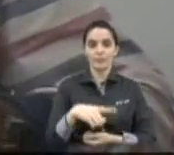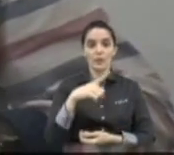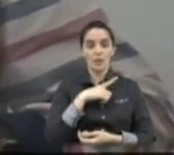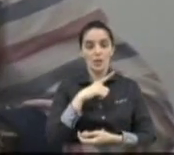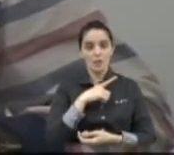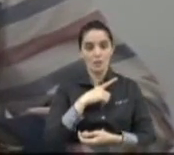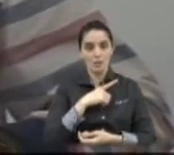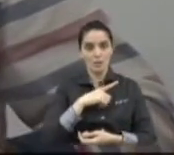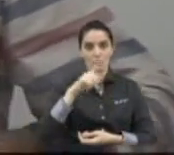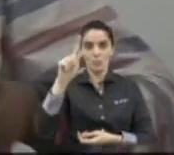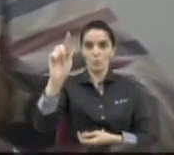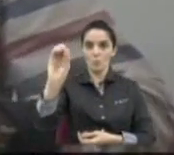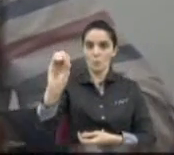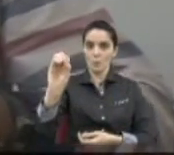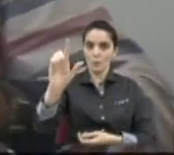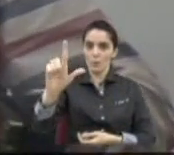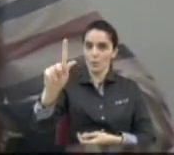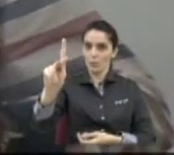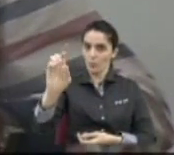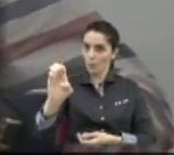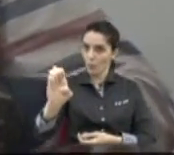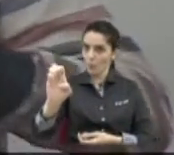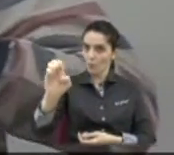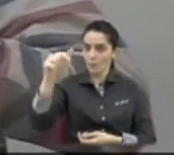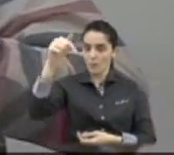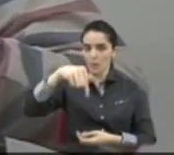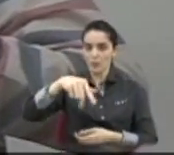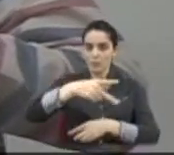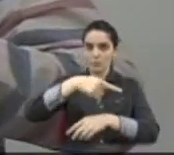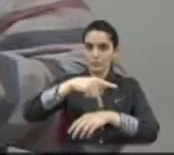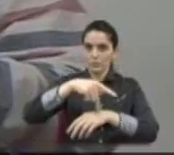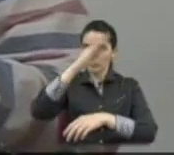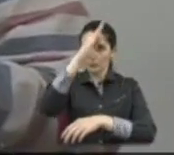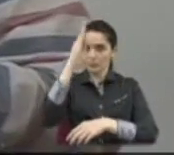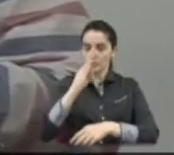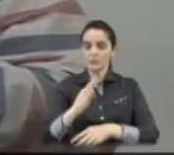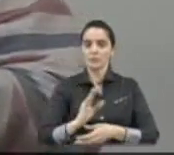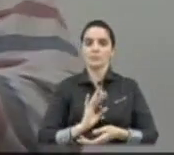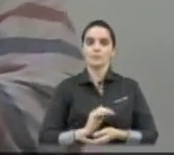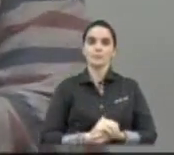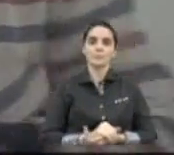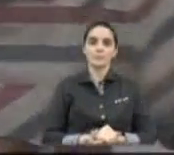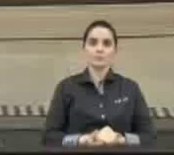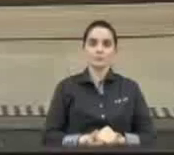país. E nós temos que trabalharmos para que o golpe não venha a acontecer. Seria só isso.